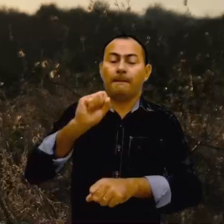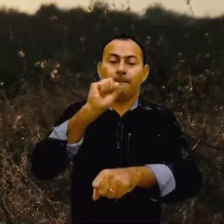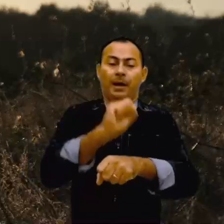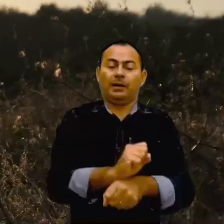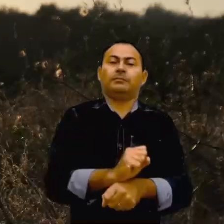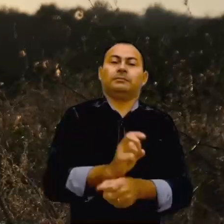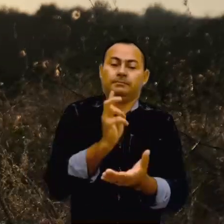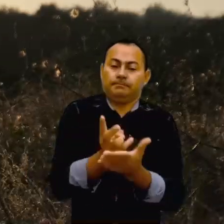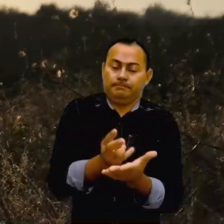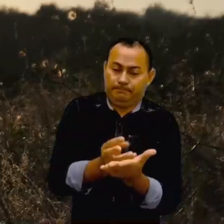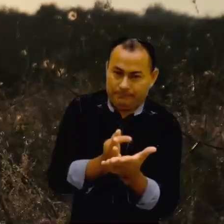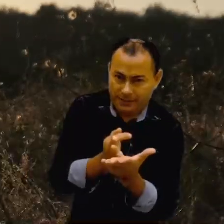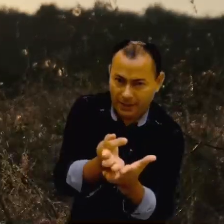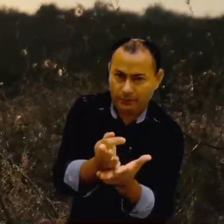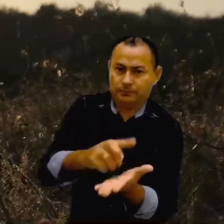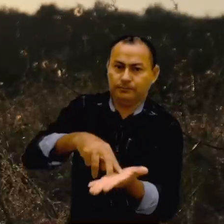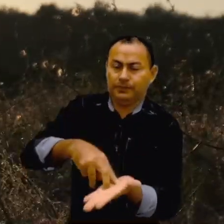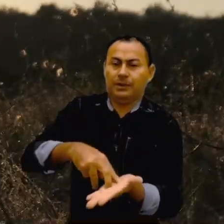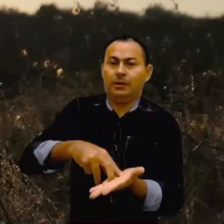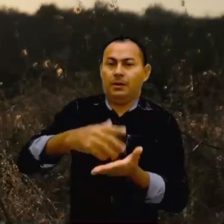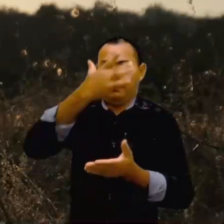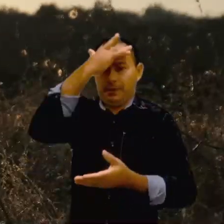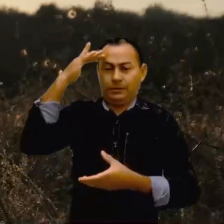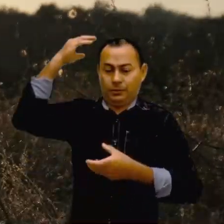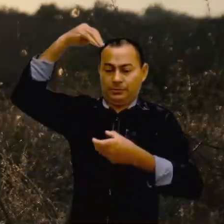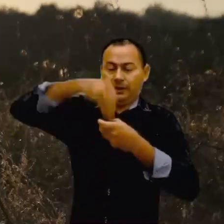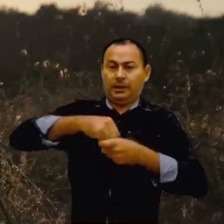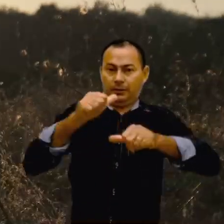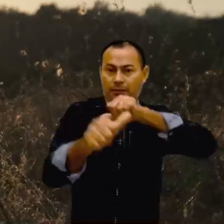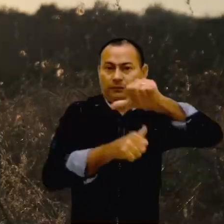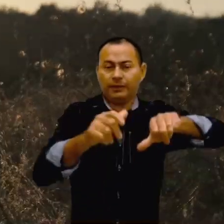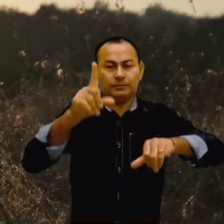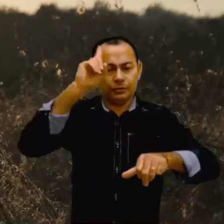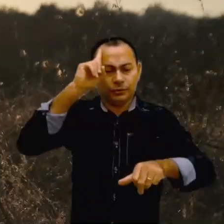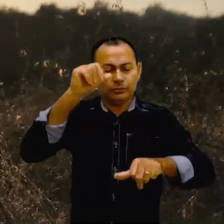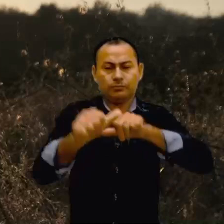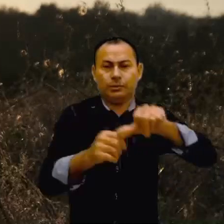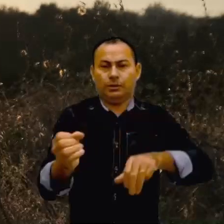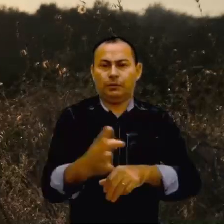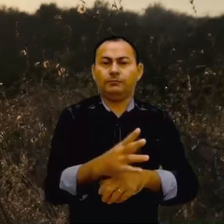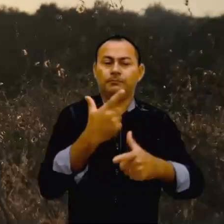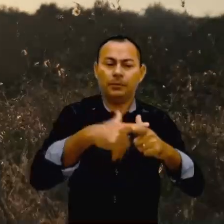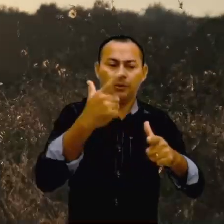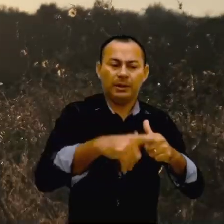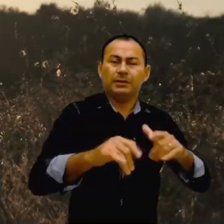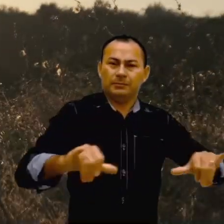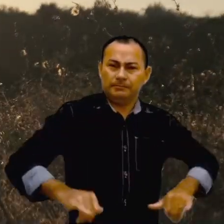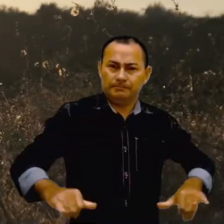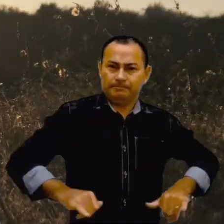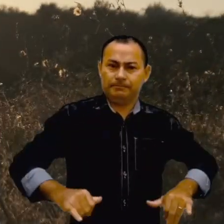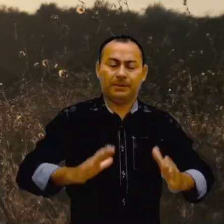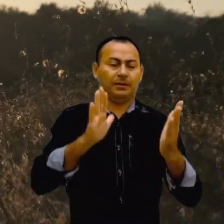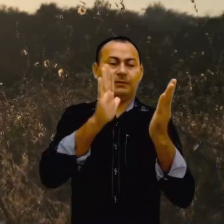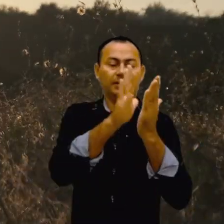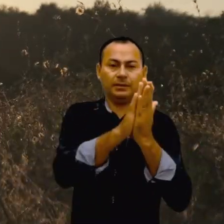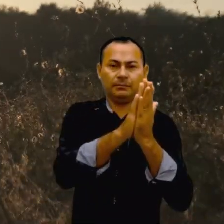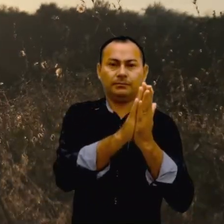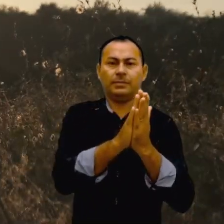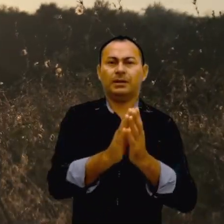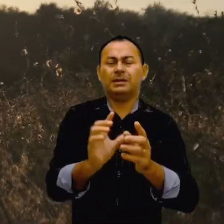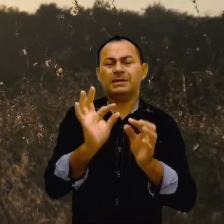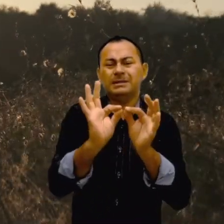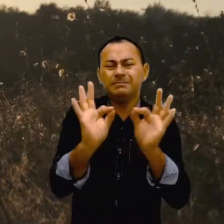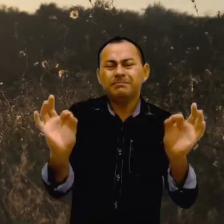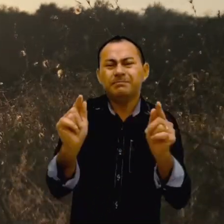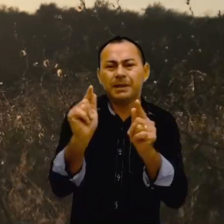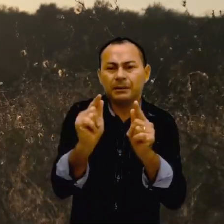jamais desistimos. Antes, o nosso homem interior é renovado a cada dia. Os problemas e sofrimentos que enfrentamos